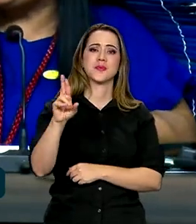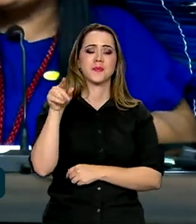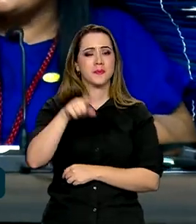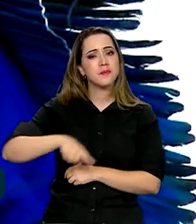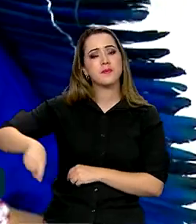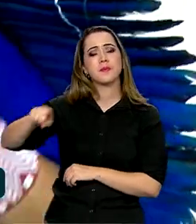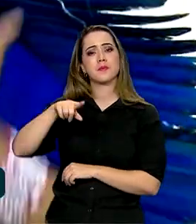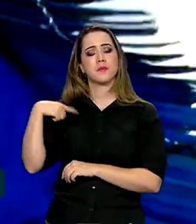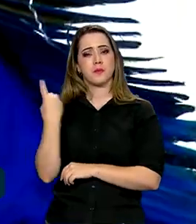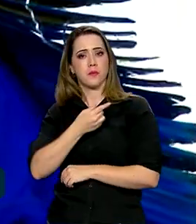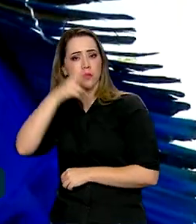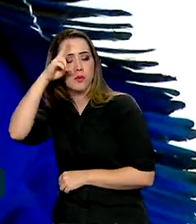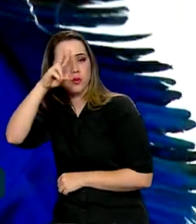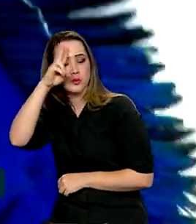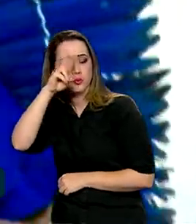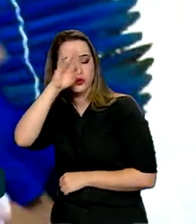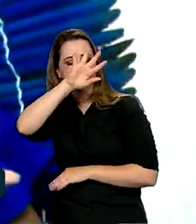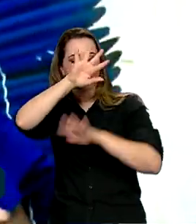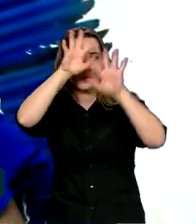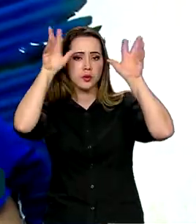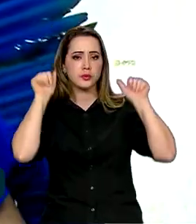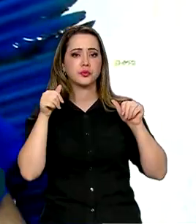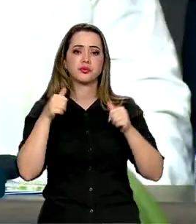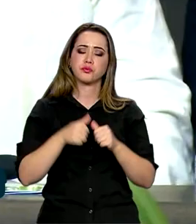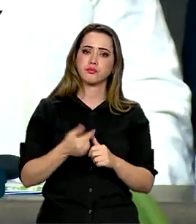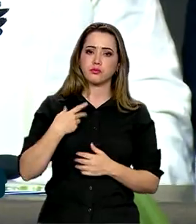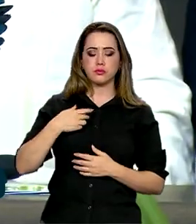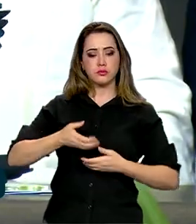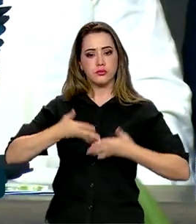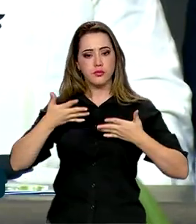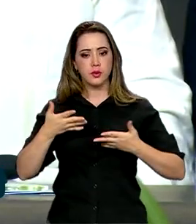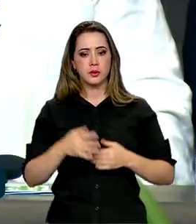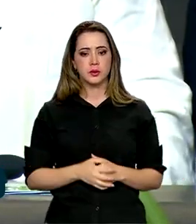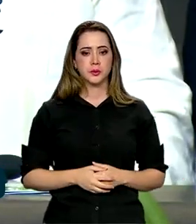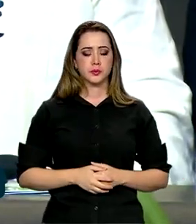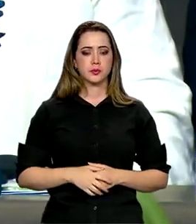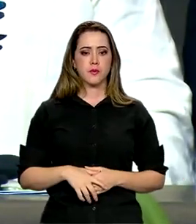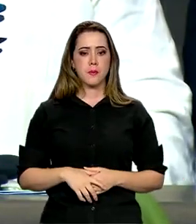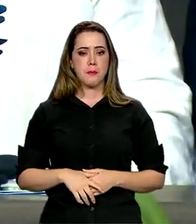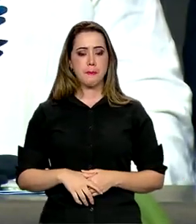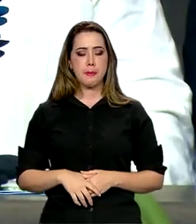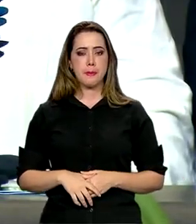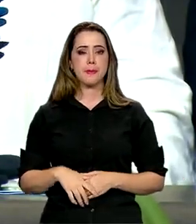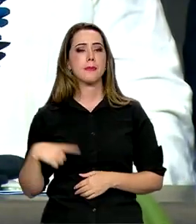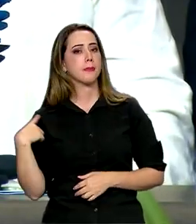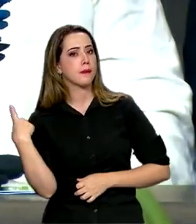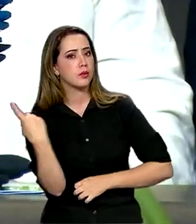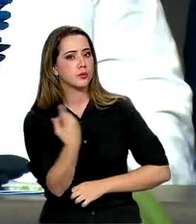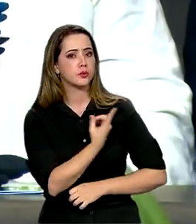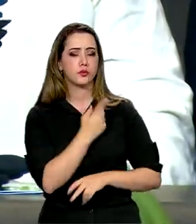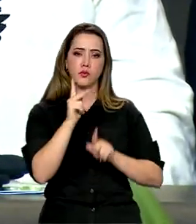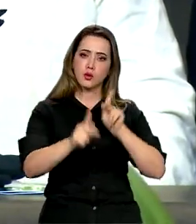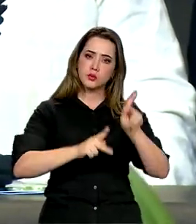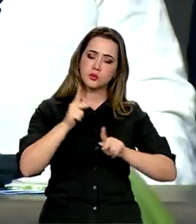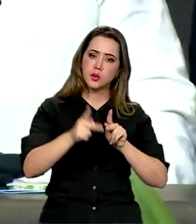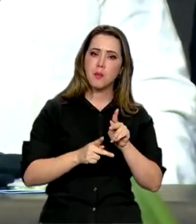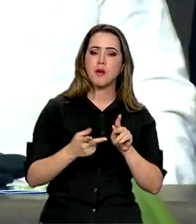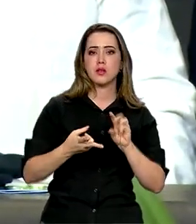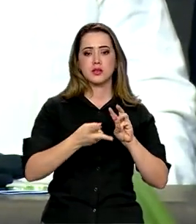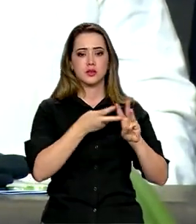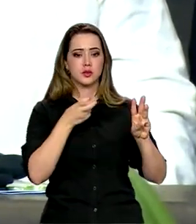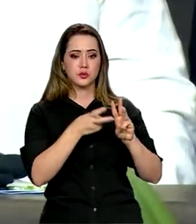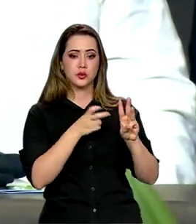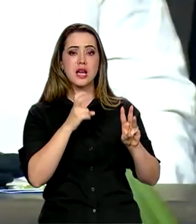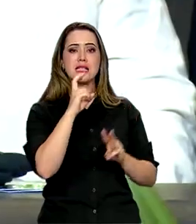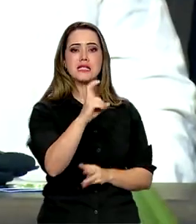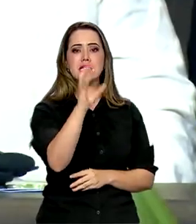nosso país. Sônia Guajajara estava inspirada. Nós, povos indígenas, nós somos 5%